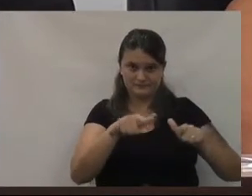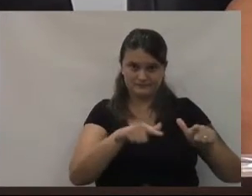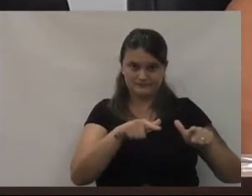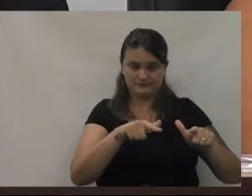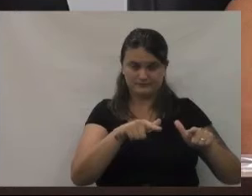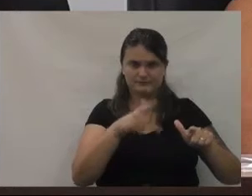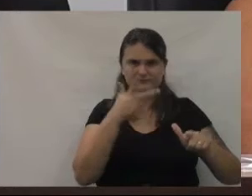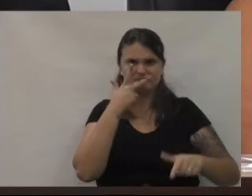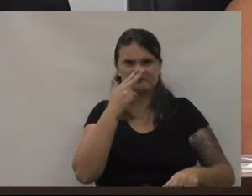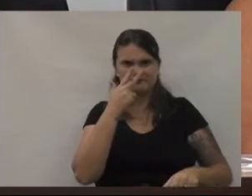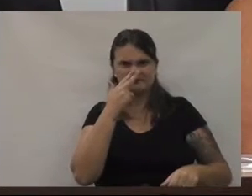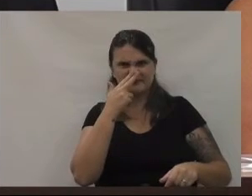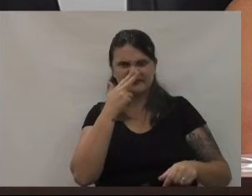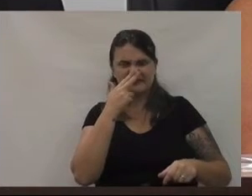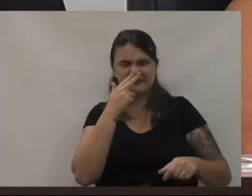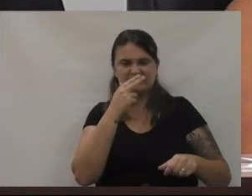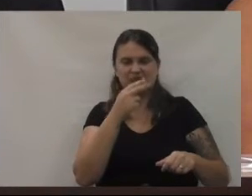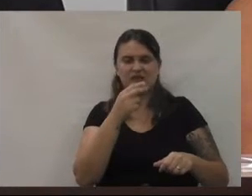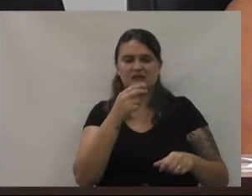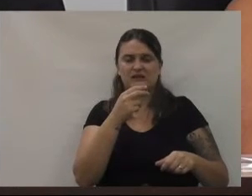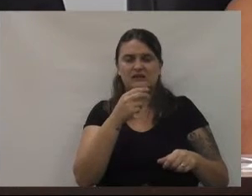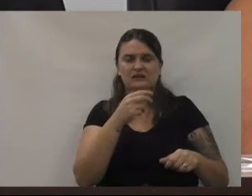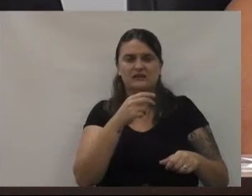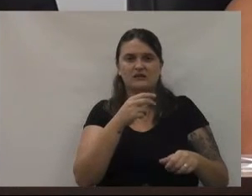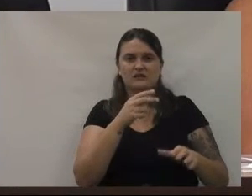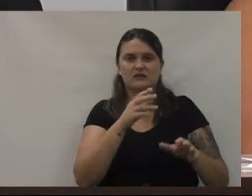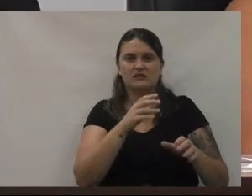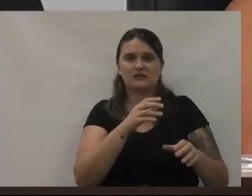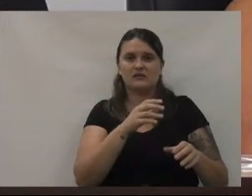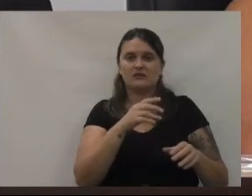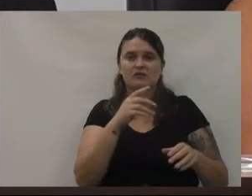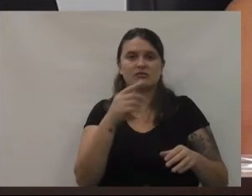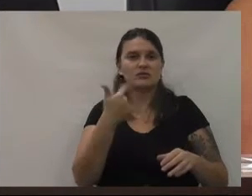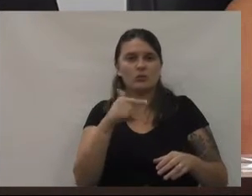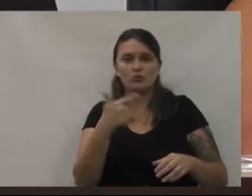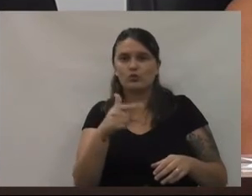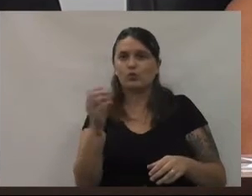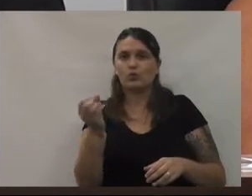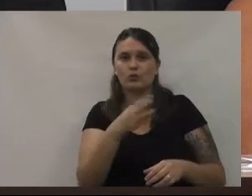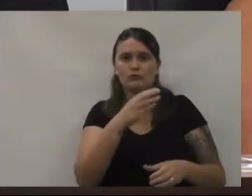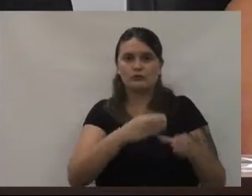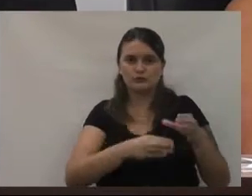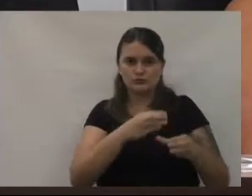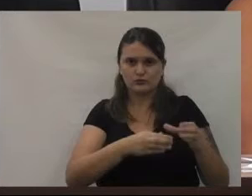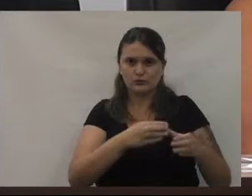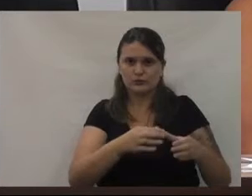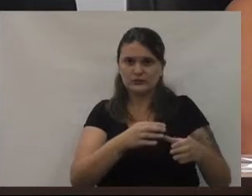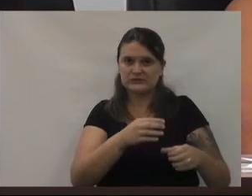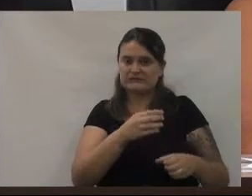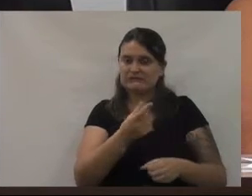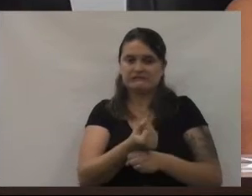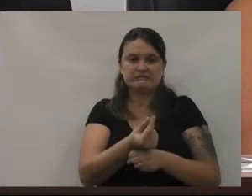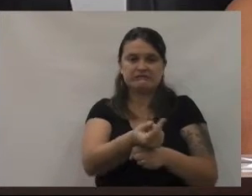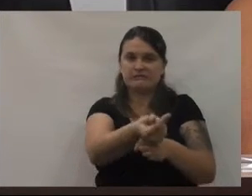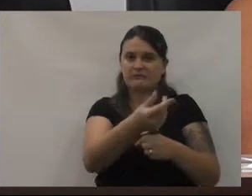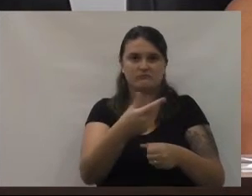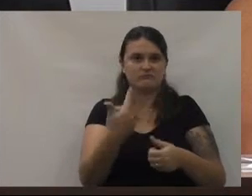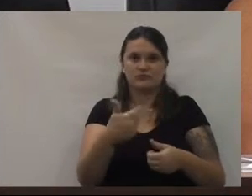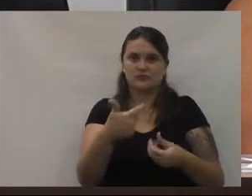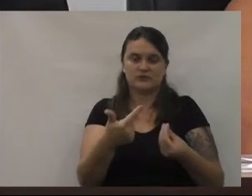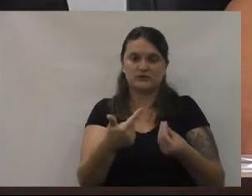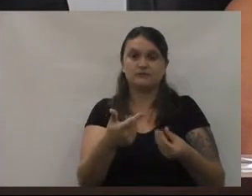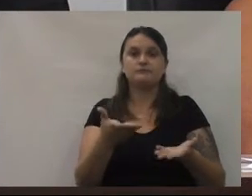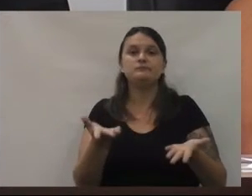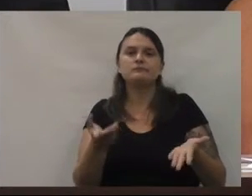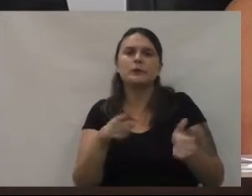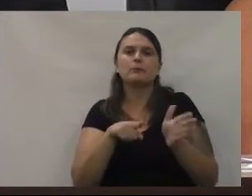uma espécie de um congelamento para novos concursos. Sim. A questão é